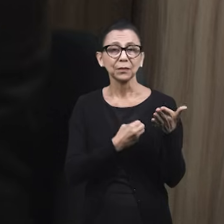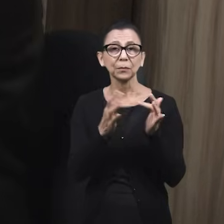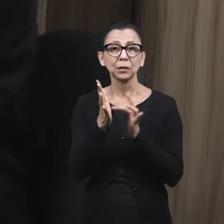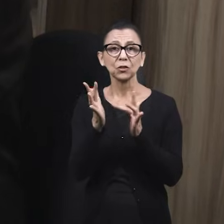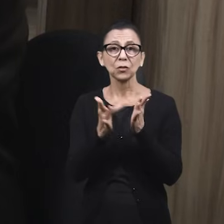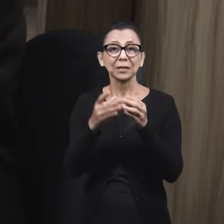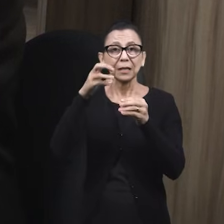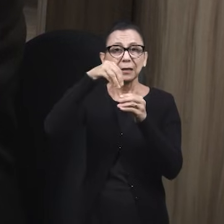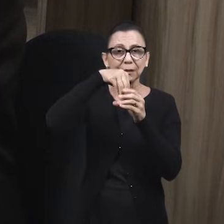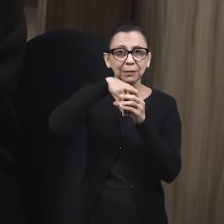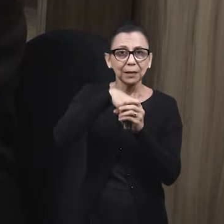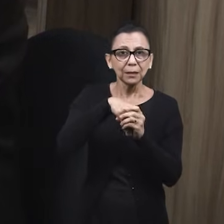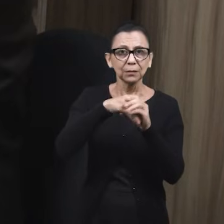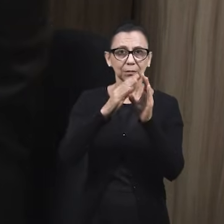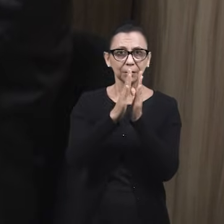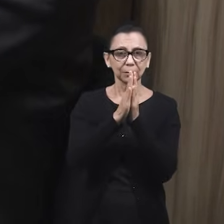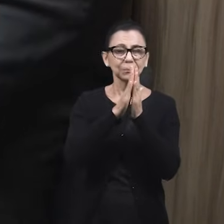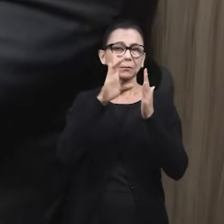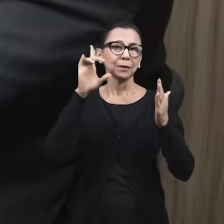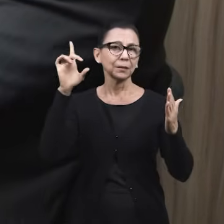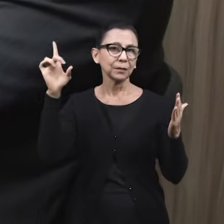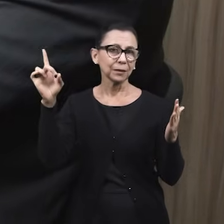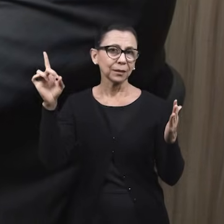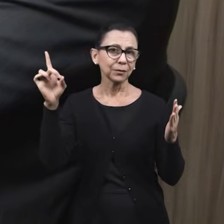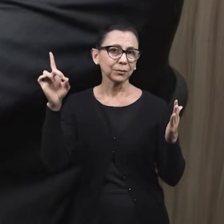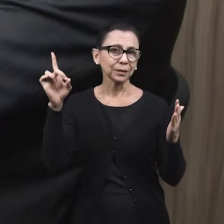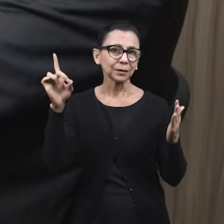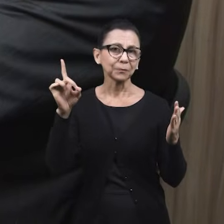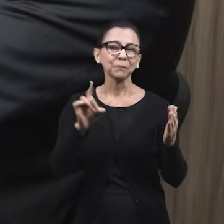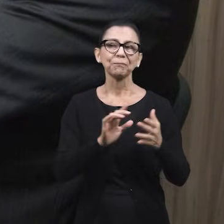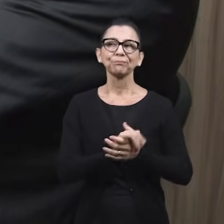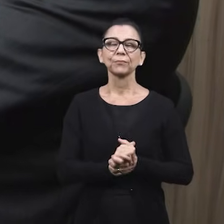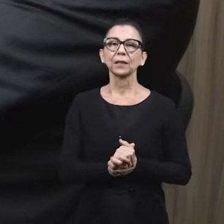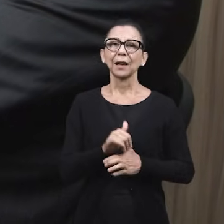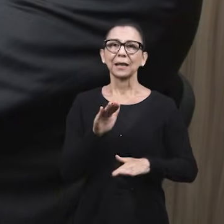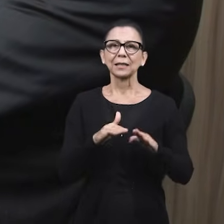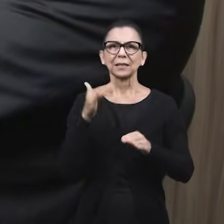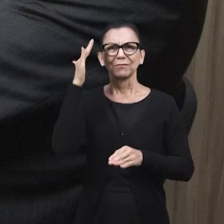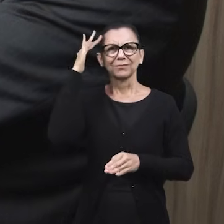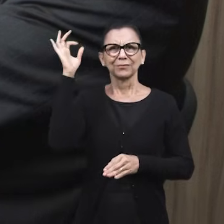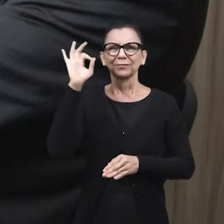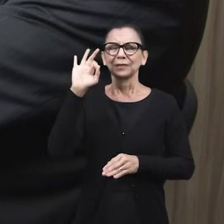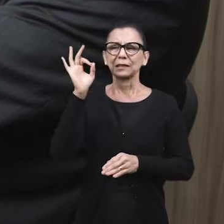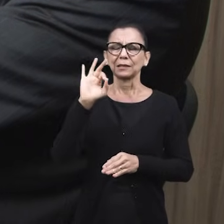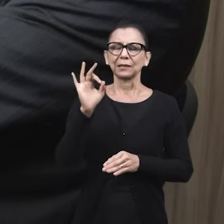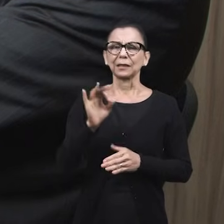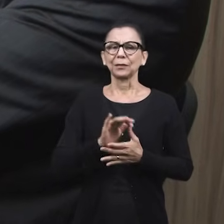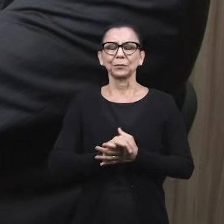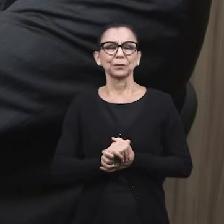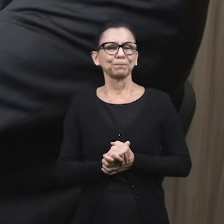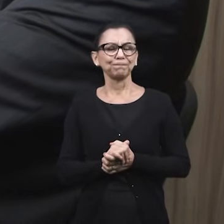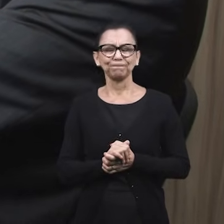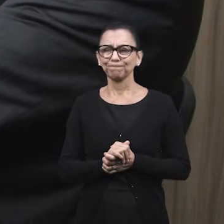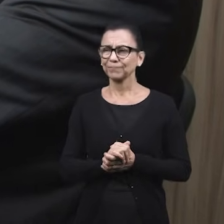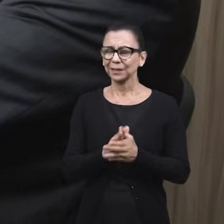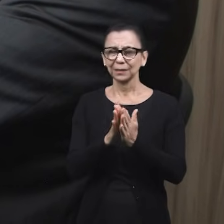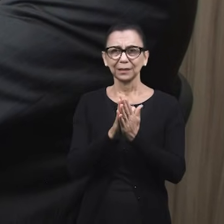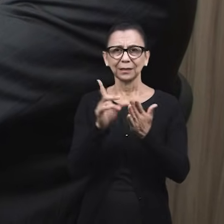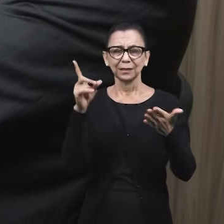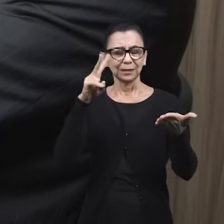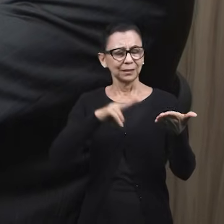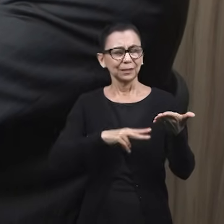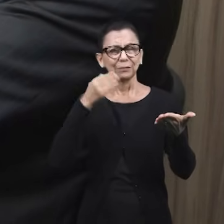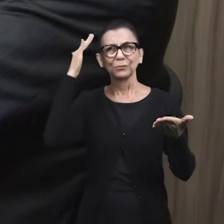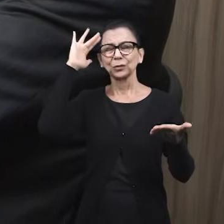além do que está escrito. Às vezes também, nós não entendemos alguma coisa, estamos diante da palavra, mas não